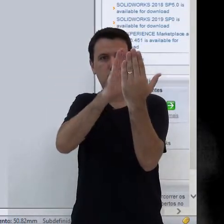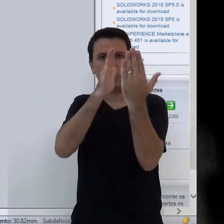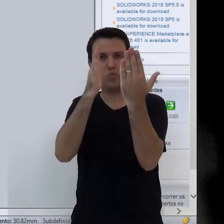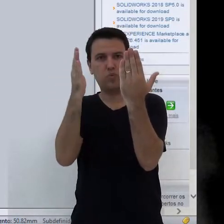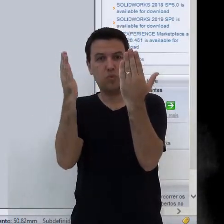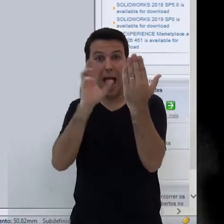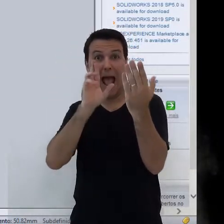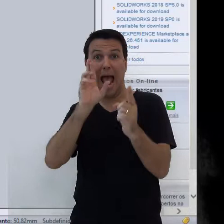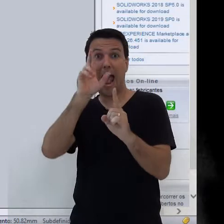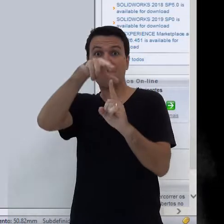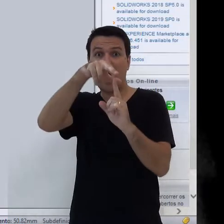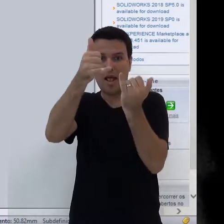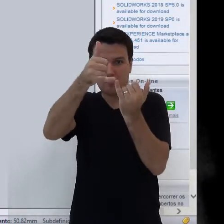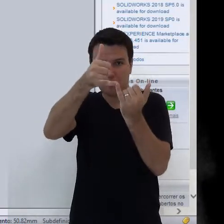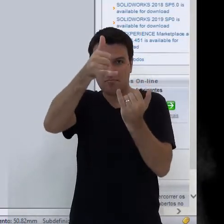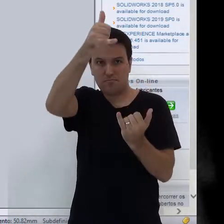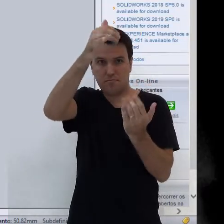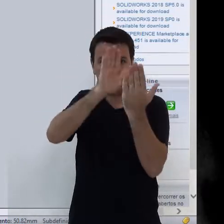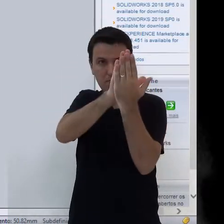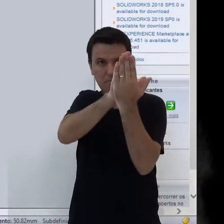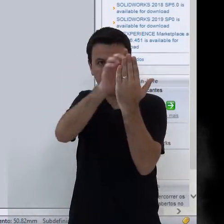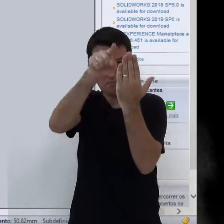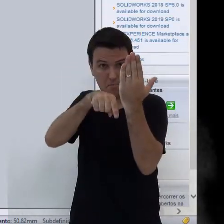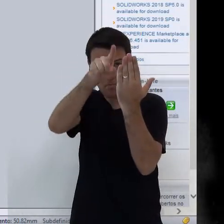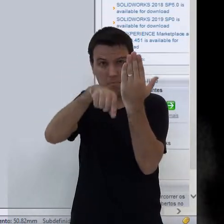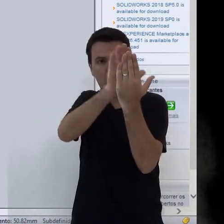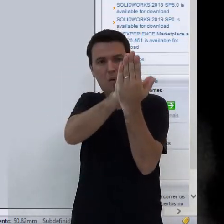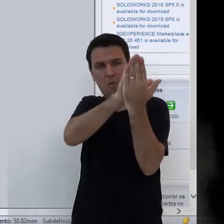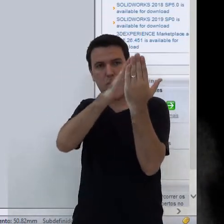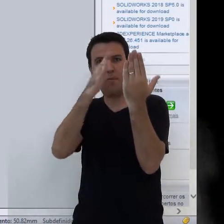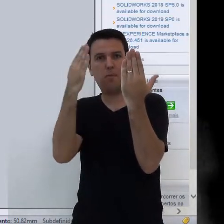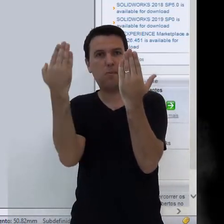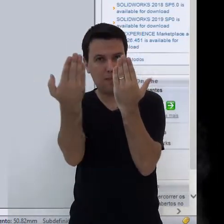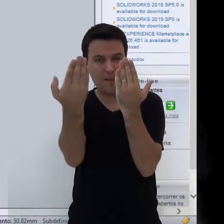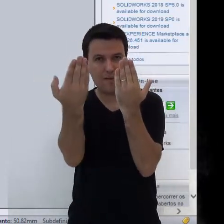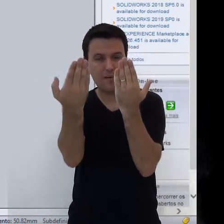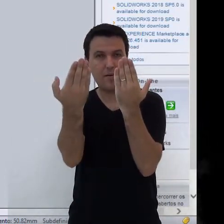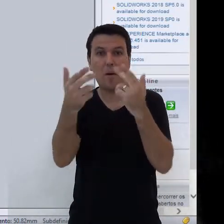girando em torno daquele eixo que a gente escolhe e vai formando um sólido. Então, por